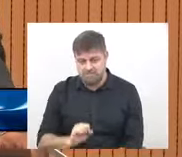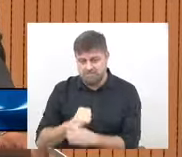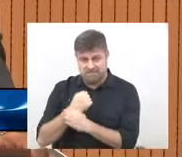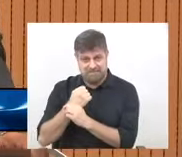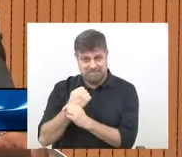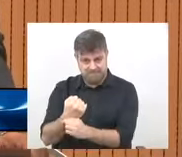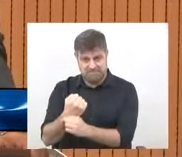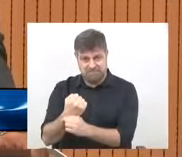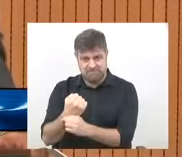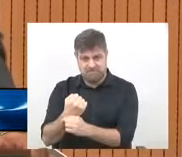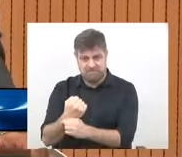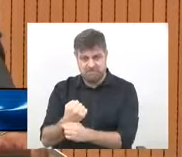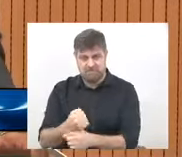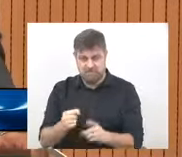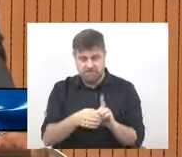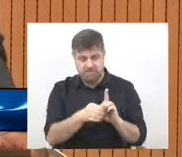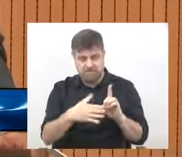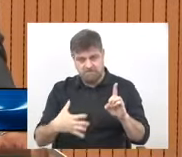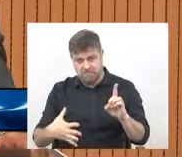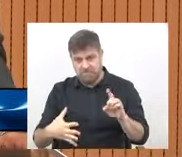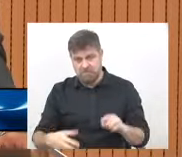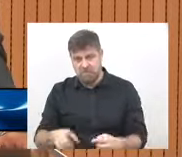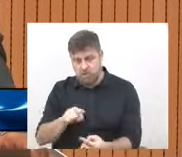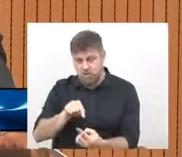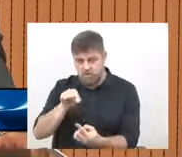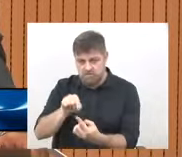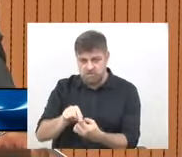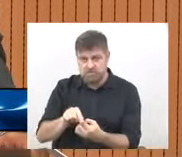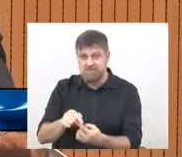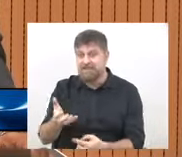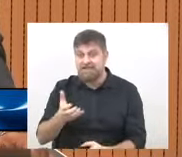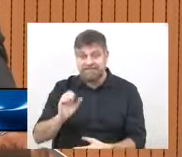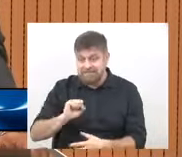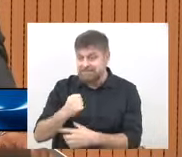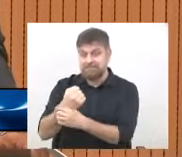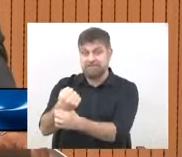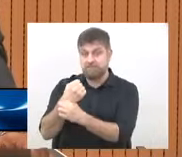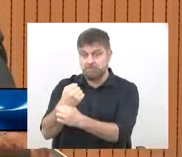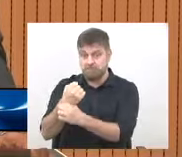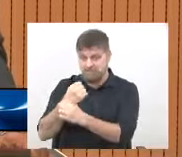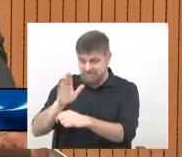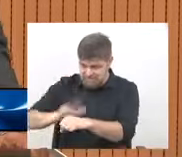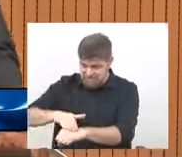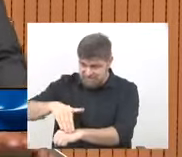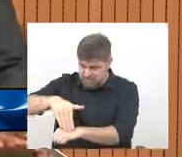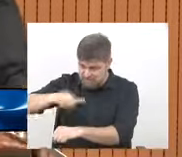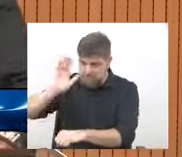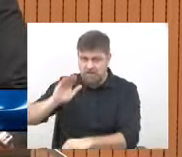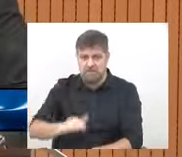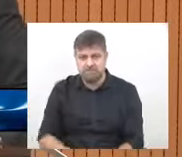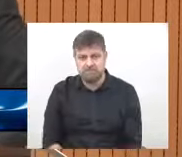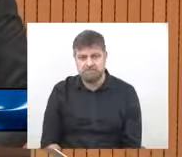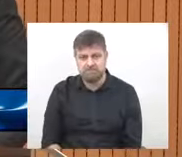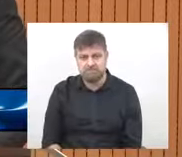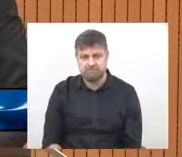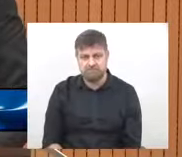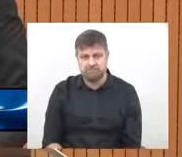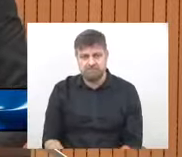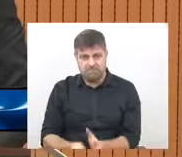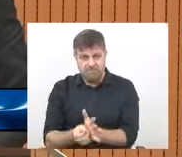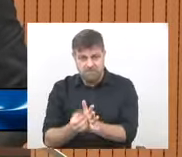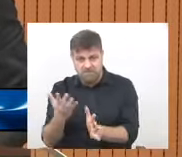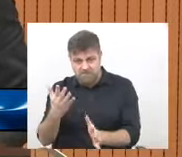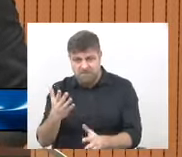segurança, da democracia, em prol de mais segurança, né? O Estado de Direito, muitas vezes,